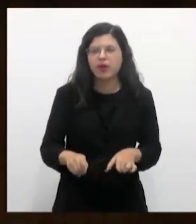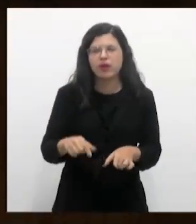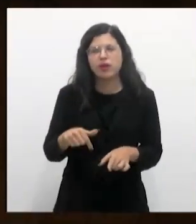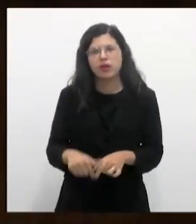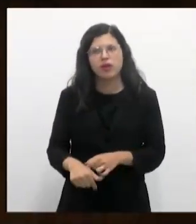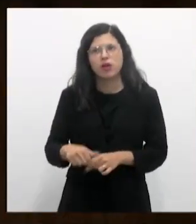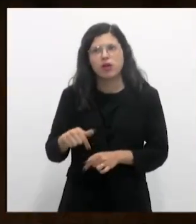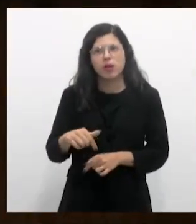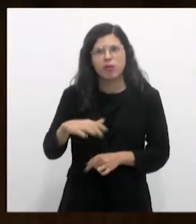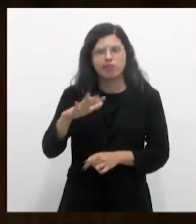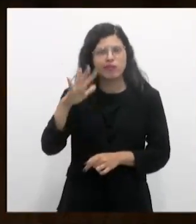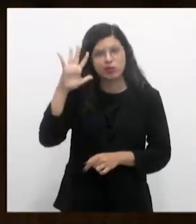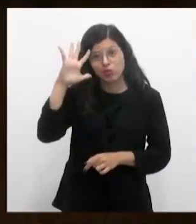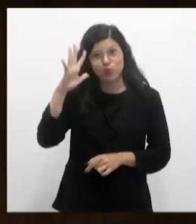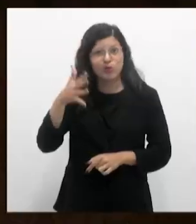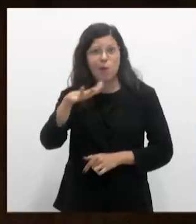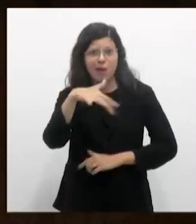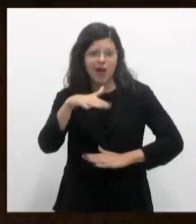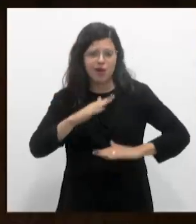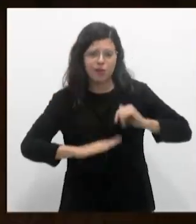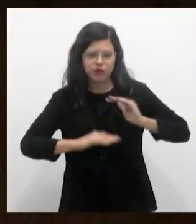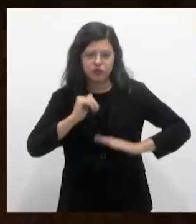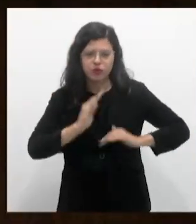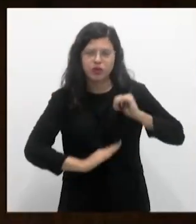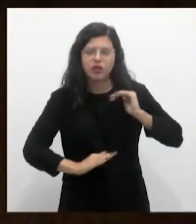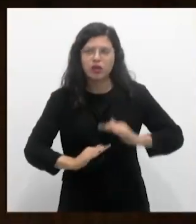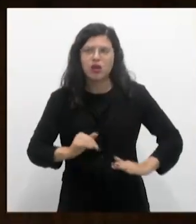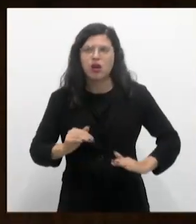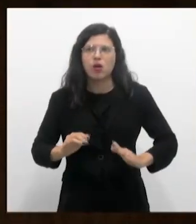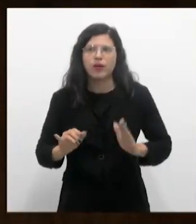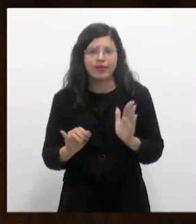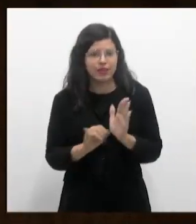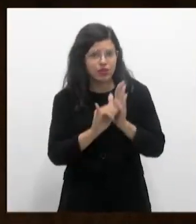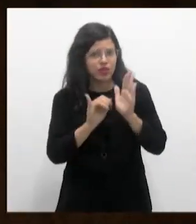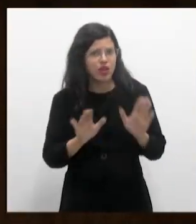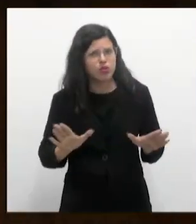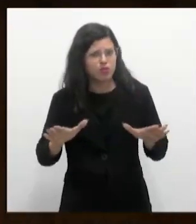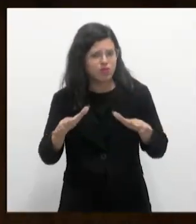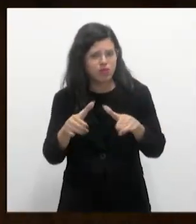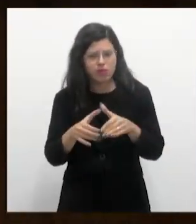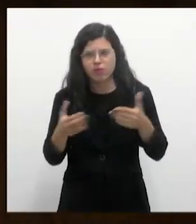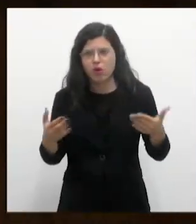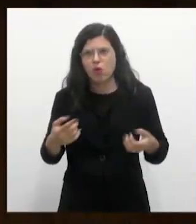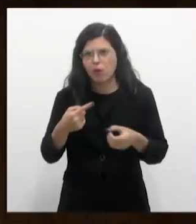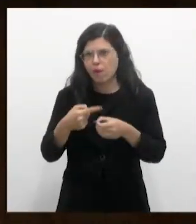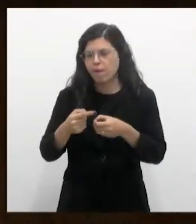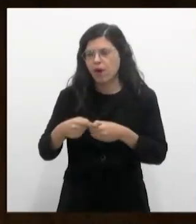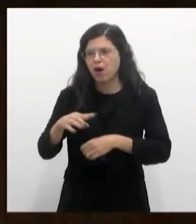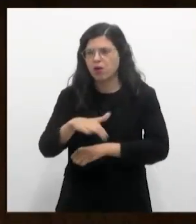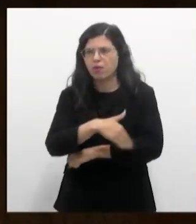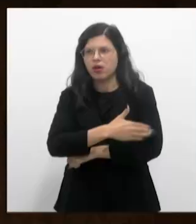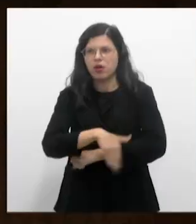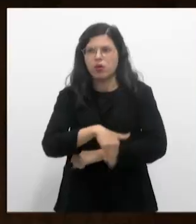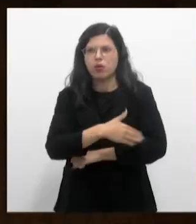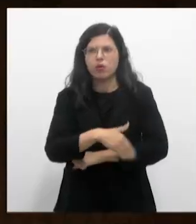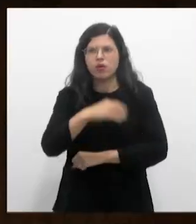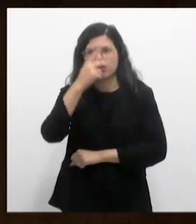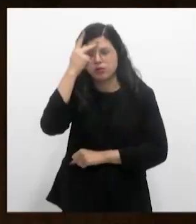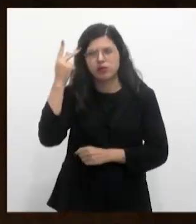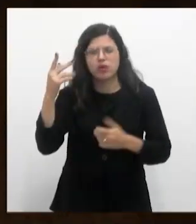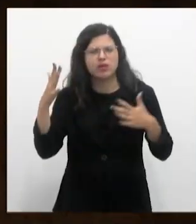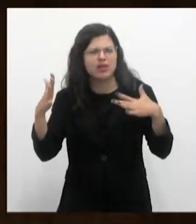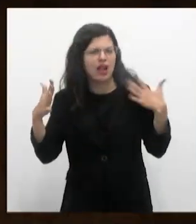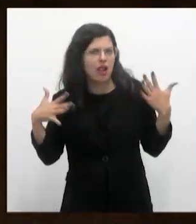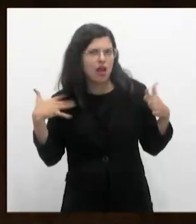destacam. Isso acaba dando a identidade para o bloco, para o bairro, para as ruas. As pessoas se